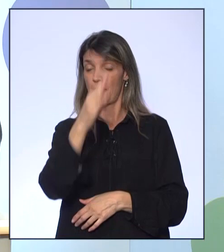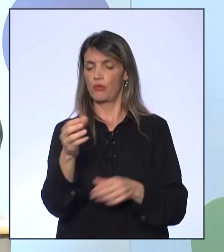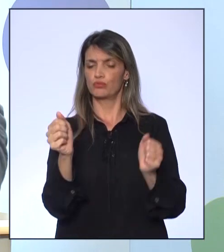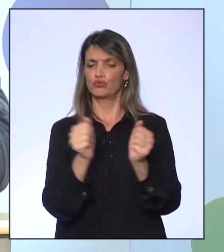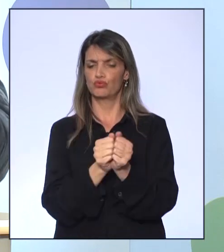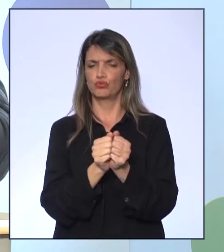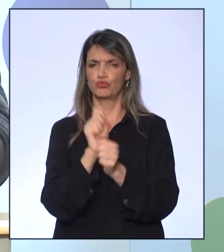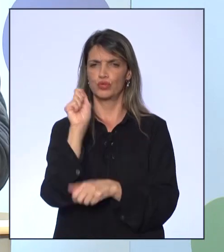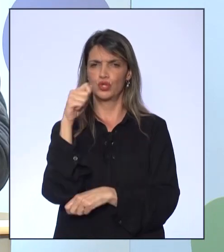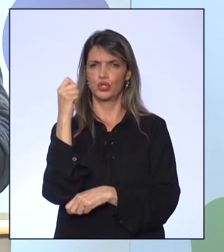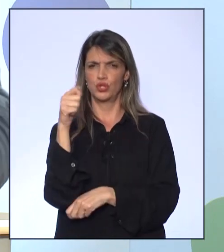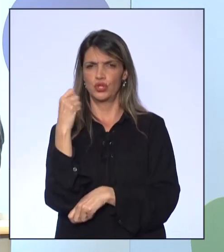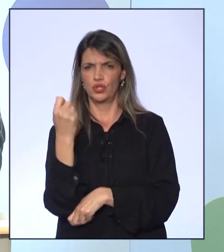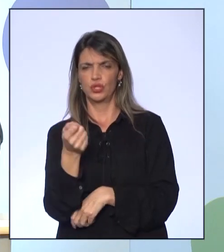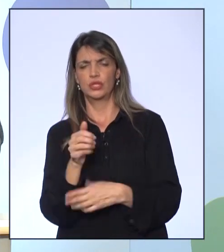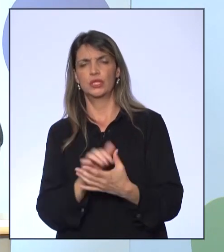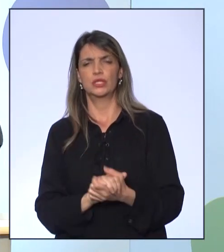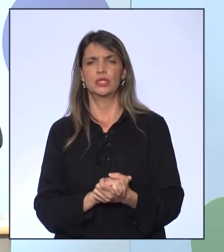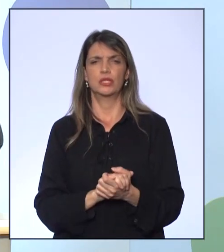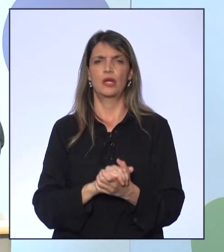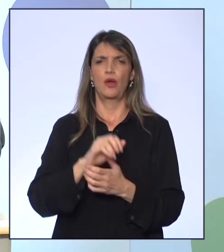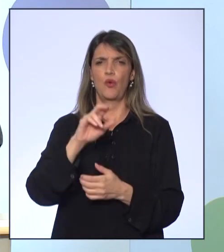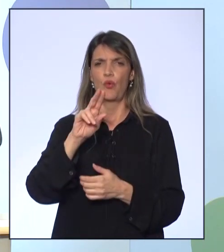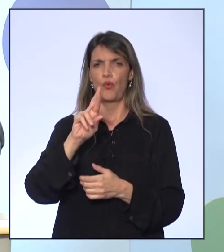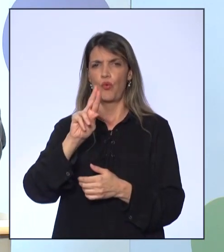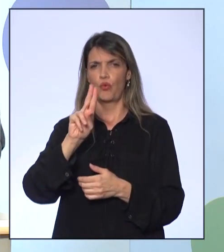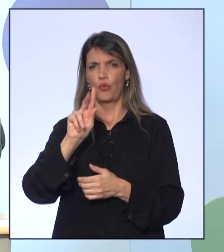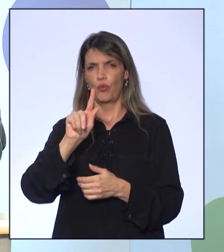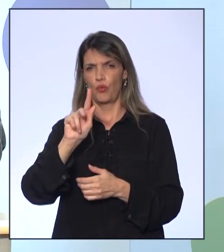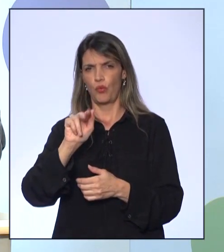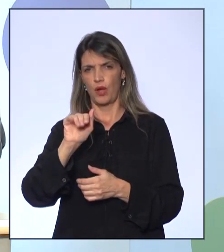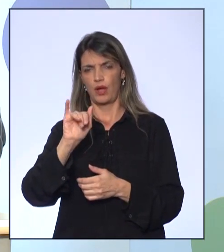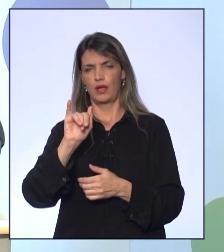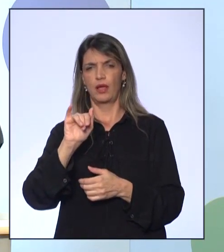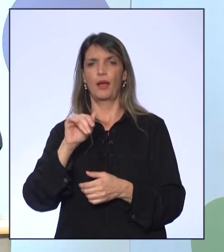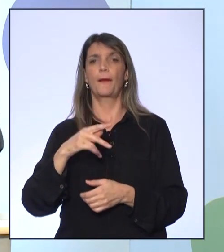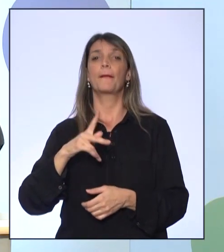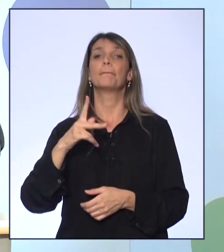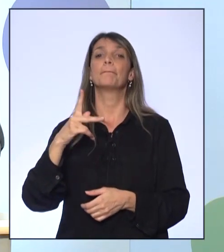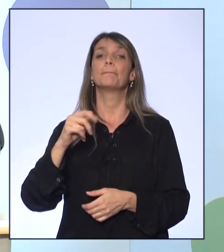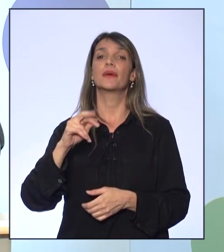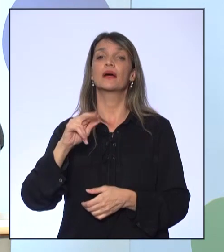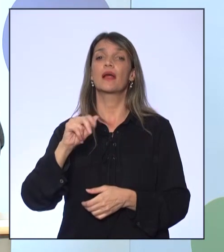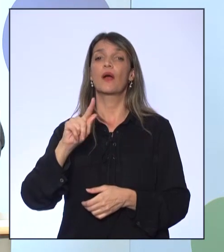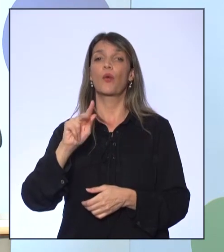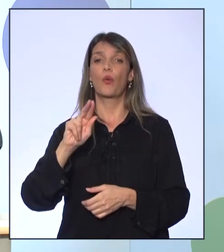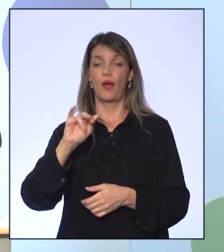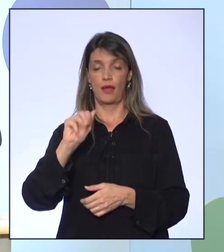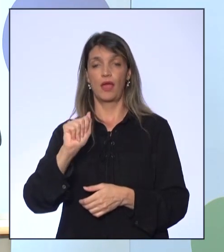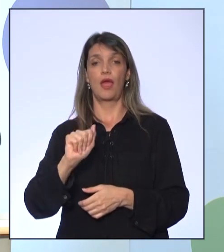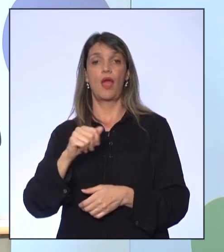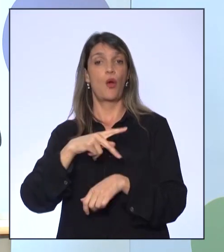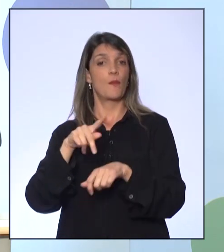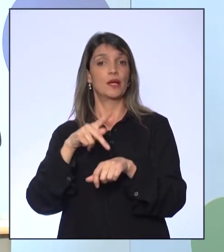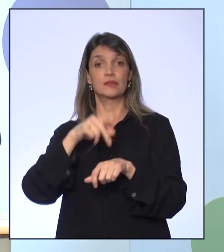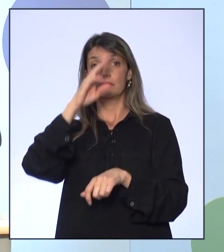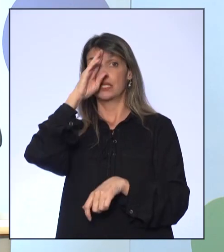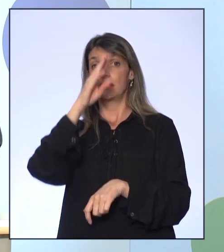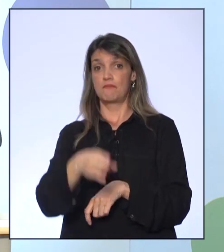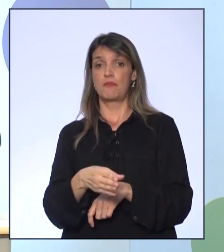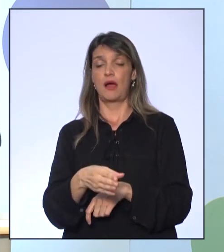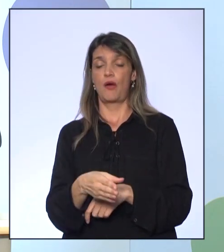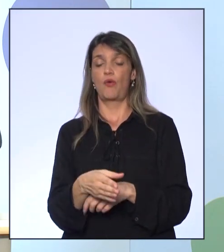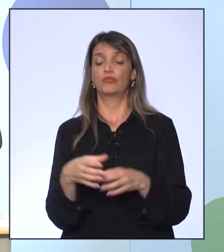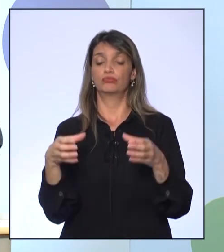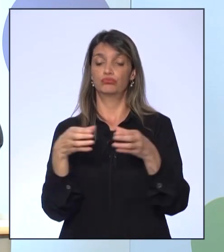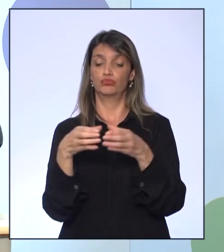com o Paraguai e depois, posteriormente, a Venezuela, né? Mas ele é o principal país aí econômico desse bloco